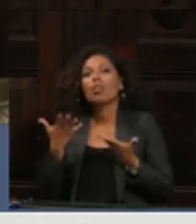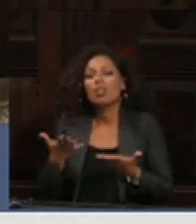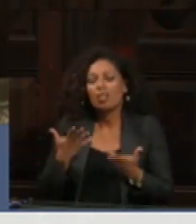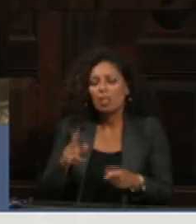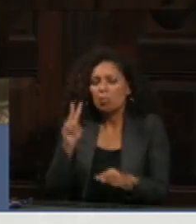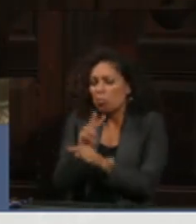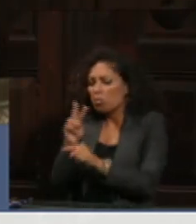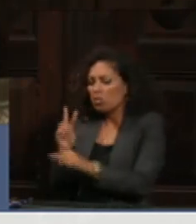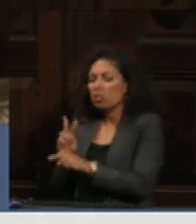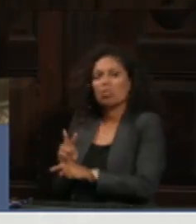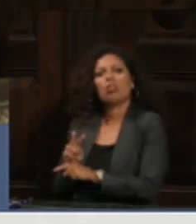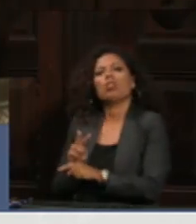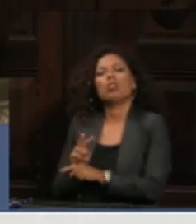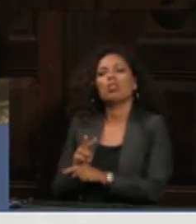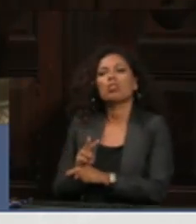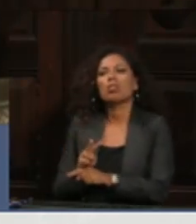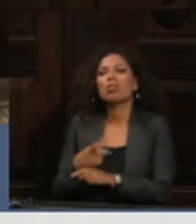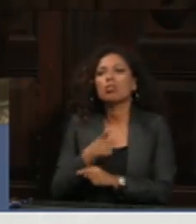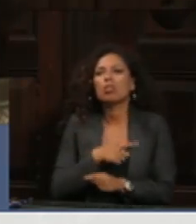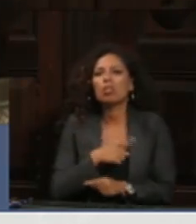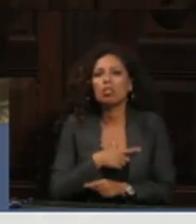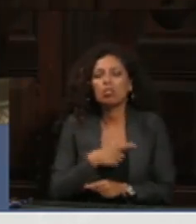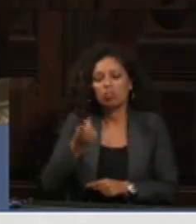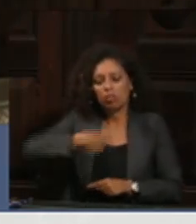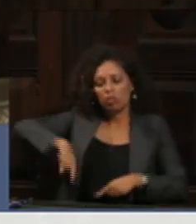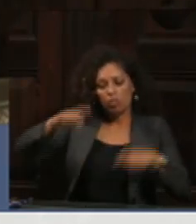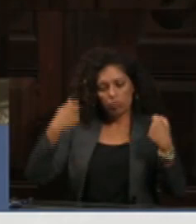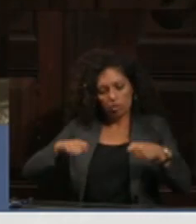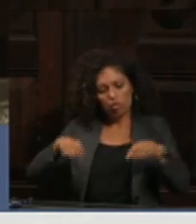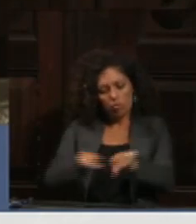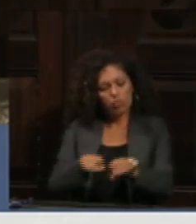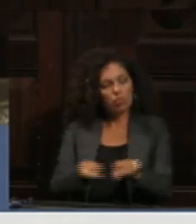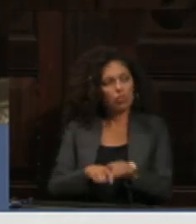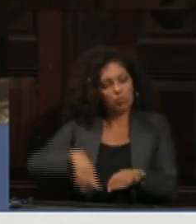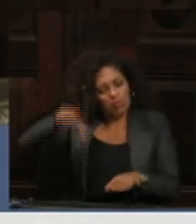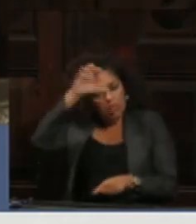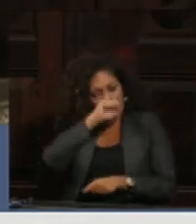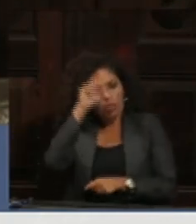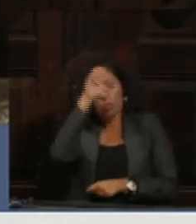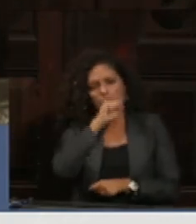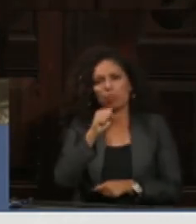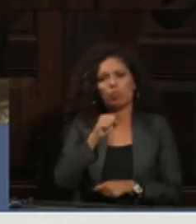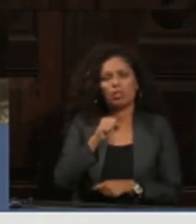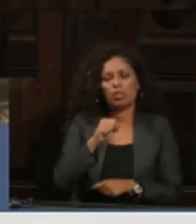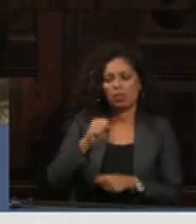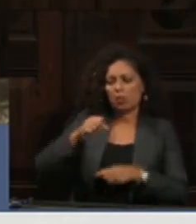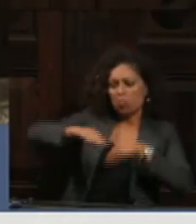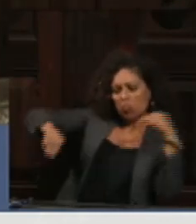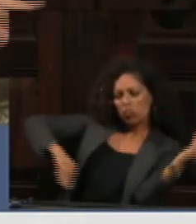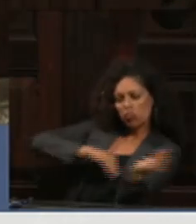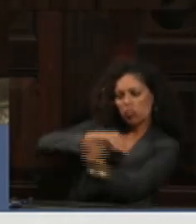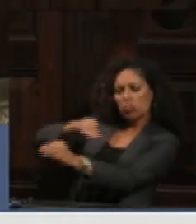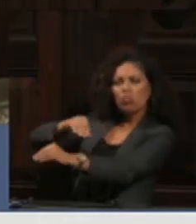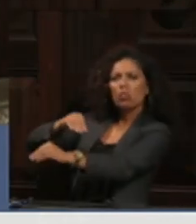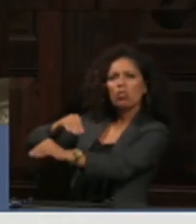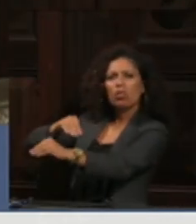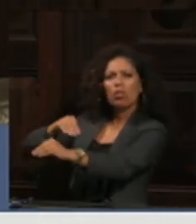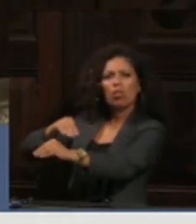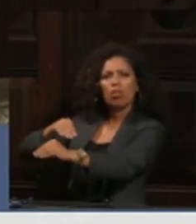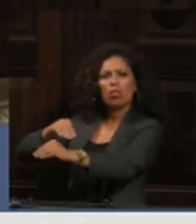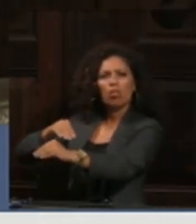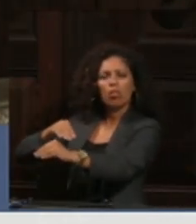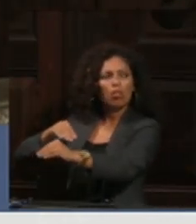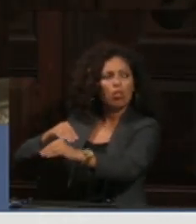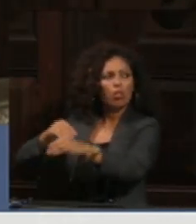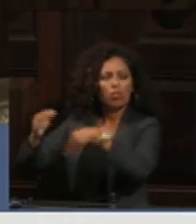representado, esse pedido de preciso também aprender, compartilhar, seja com meus próprios amigos,